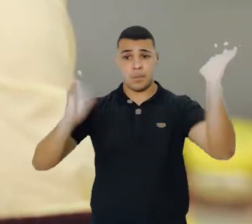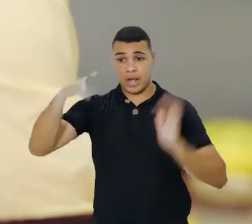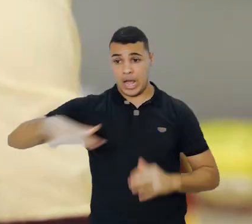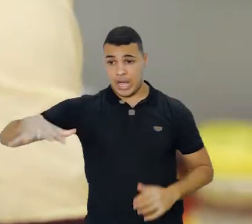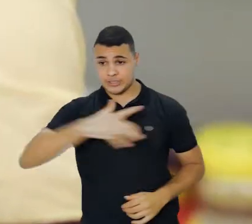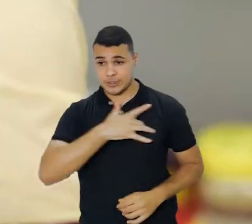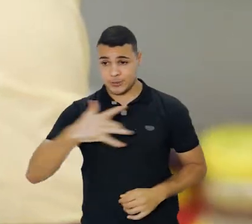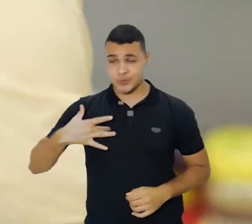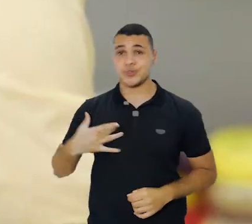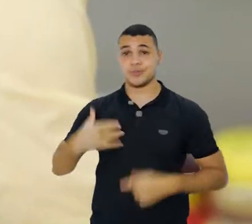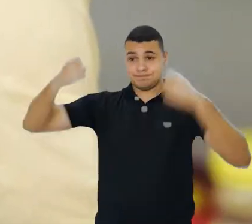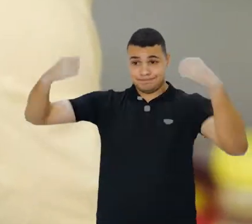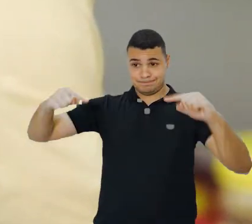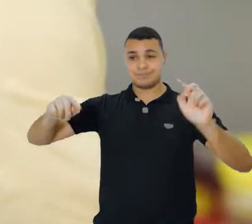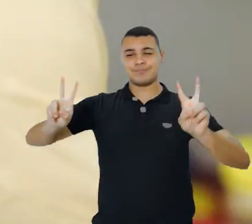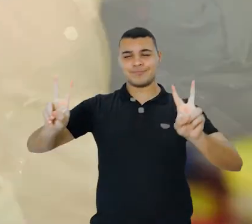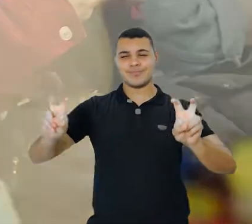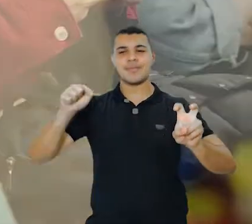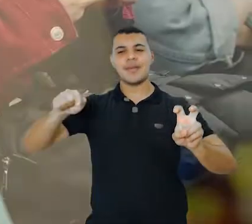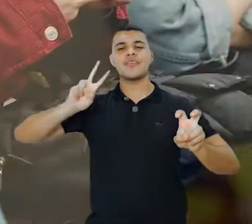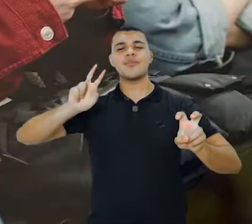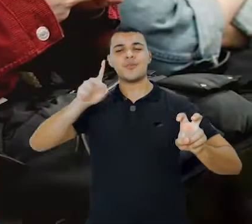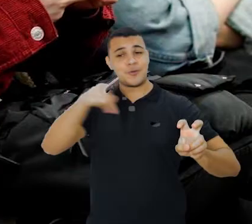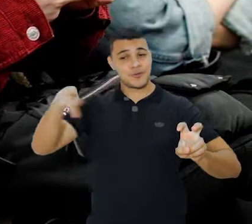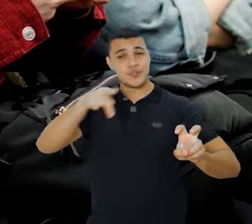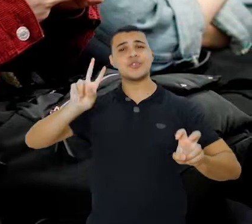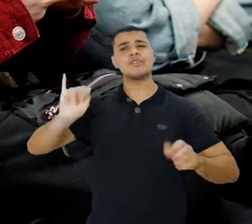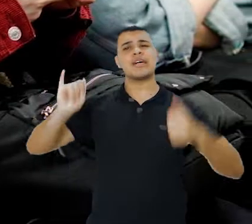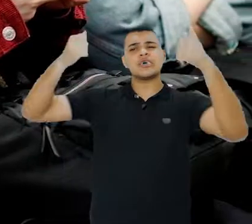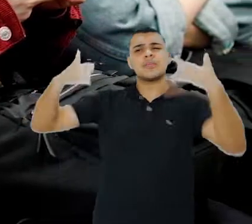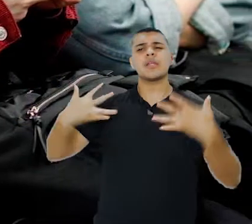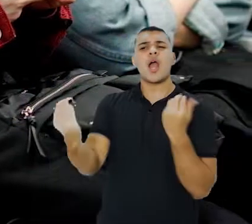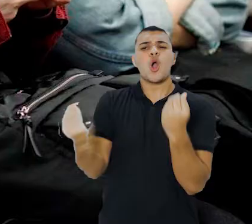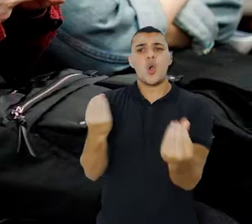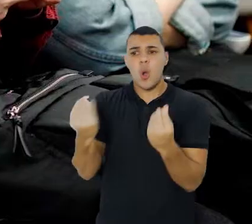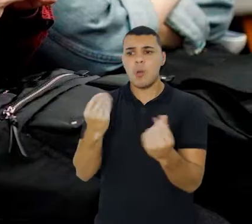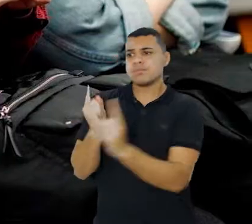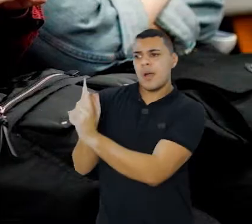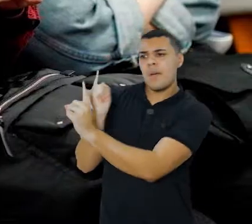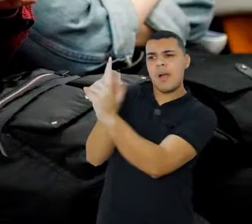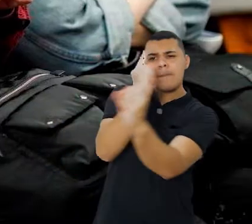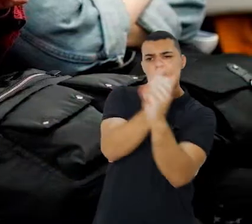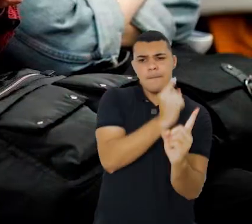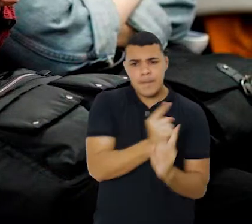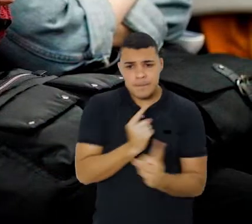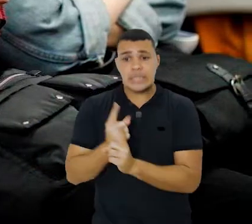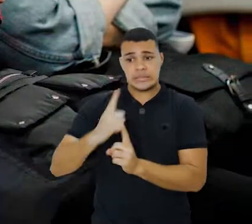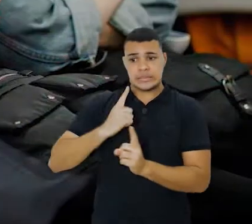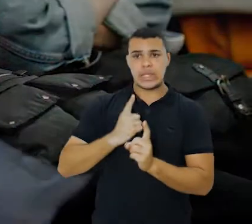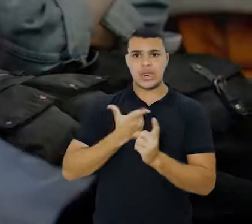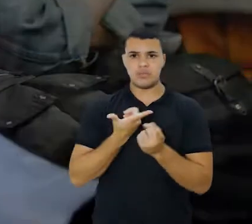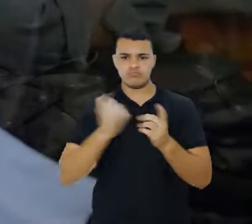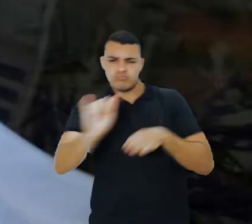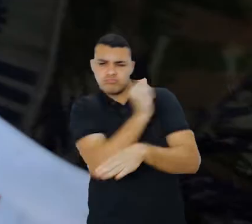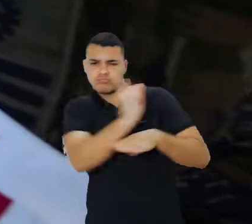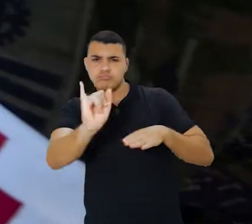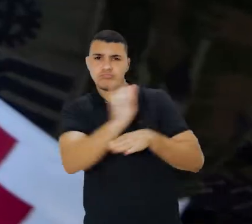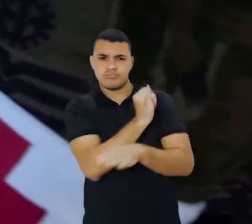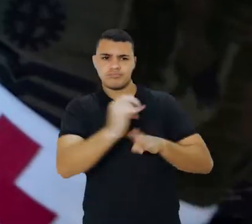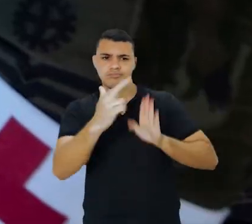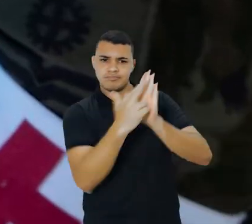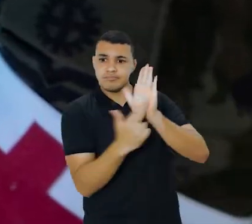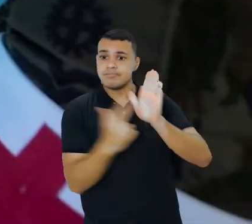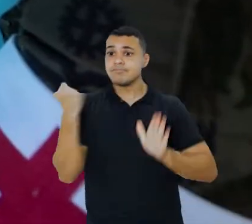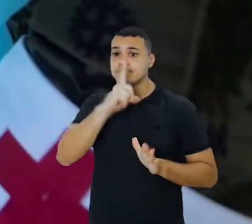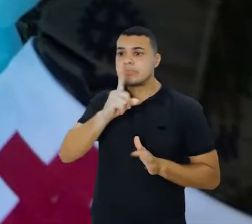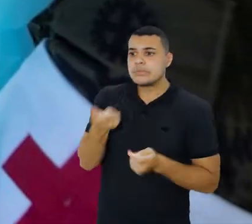a saúde. Em seguida, o professor falará sobre os indicadores de saúde, medidas comumente